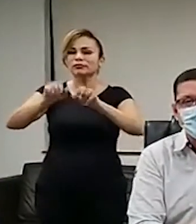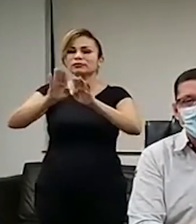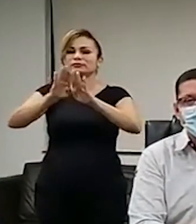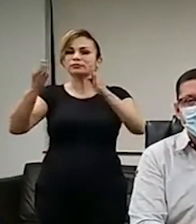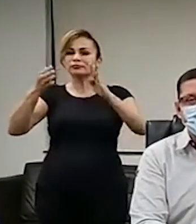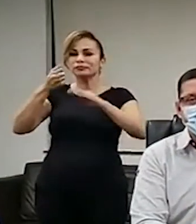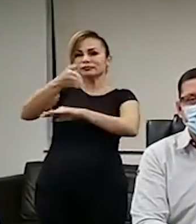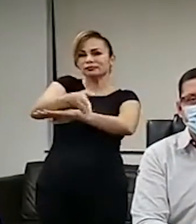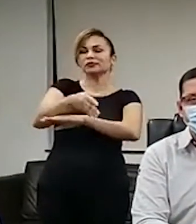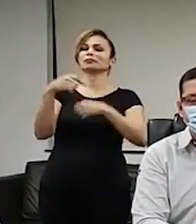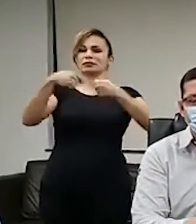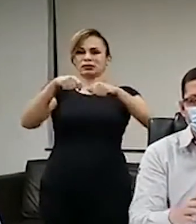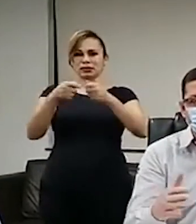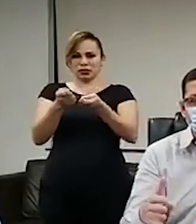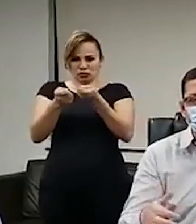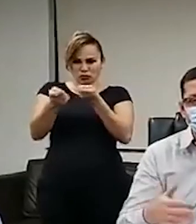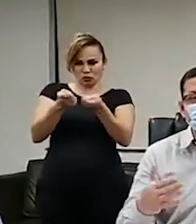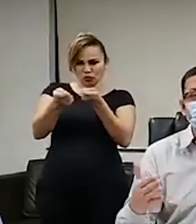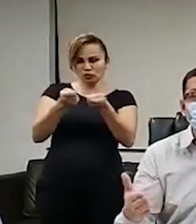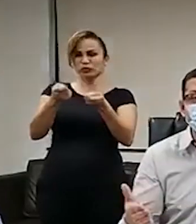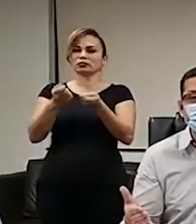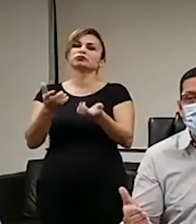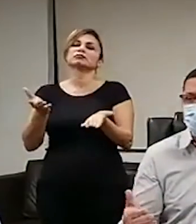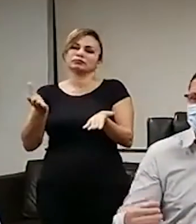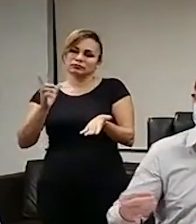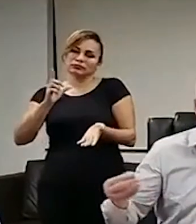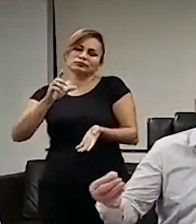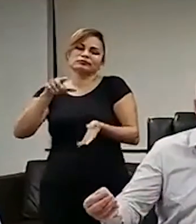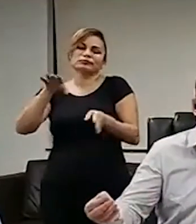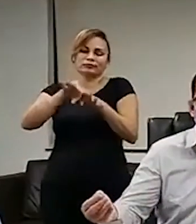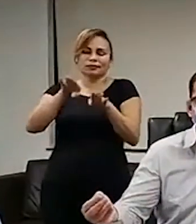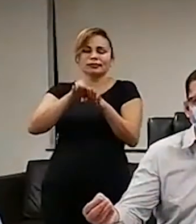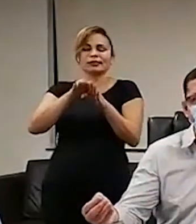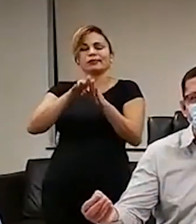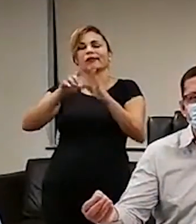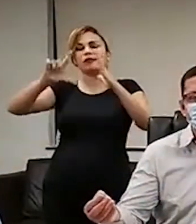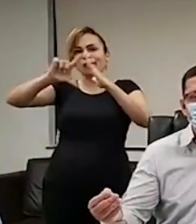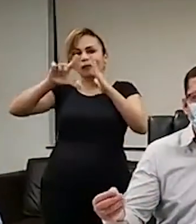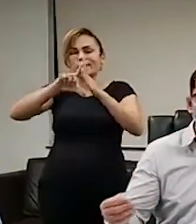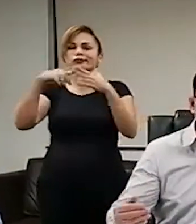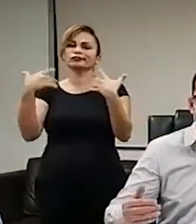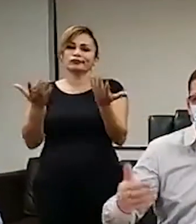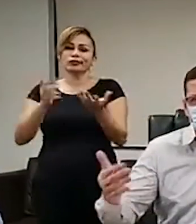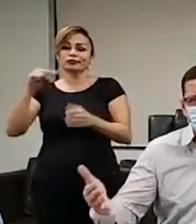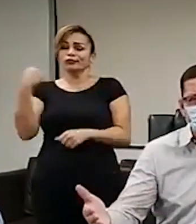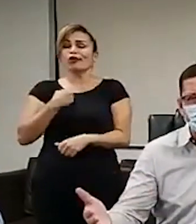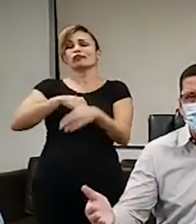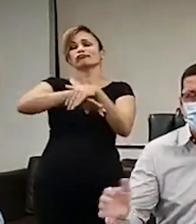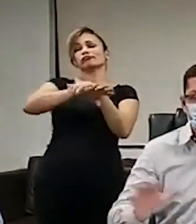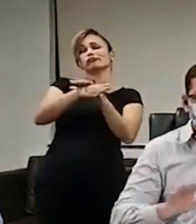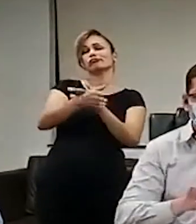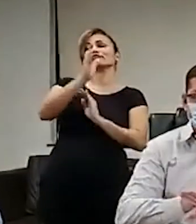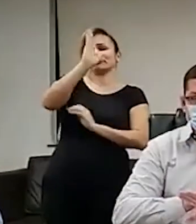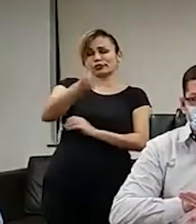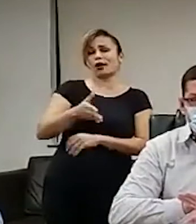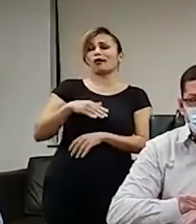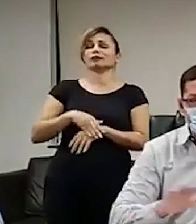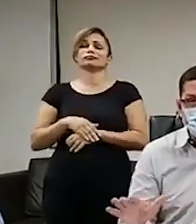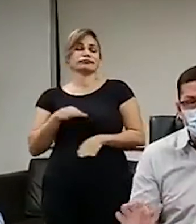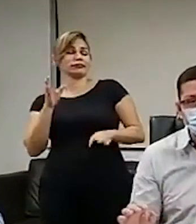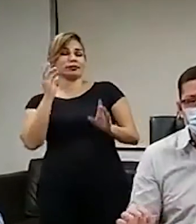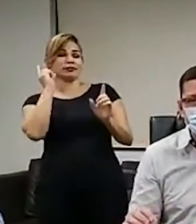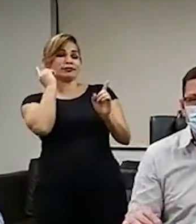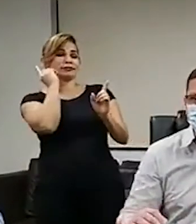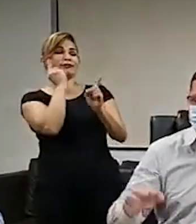lojas. Então, aquele costume que a gente tem de encontrar um amigo no mercado, aí ficar batendo papo, dessa vez a